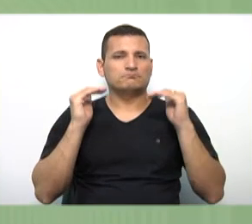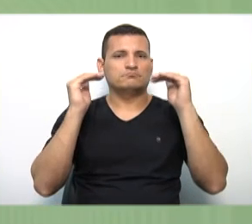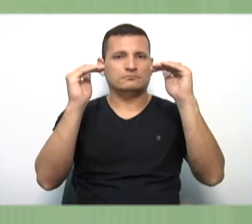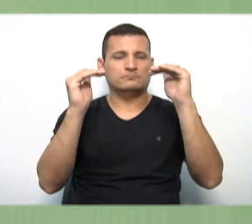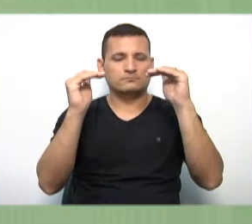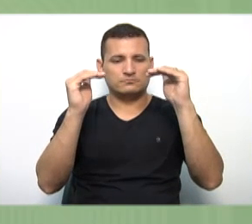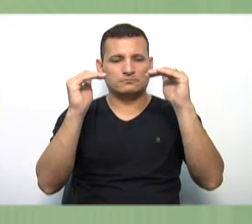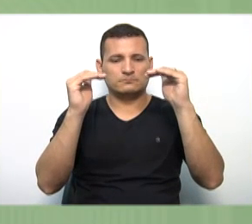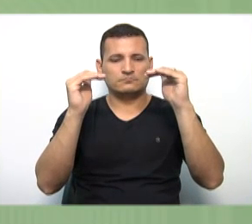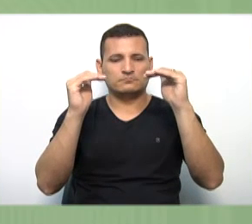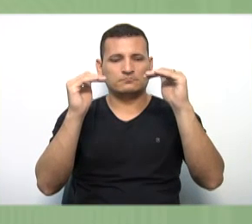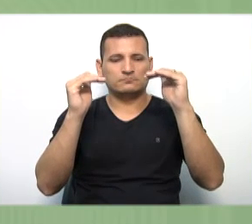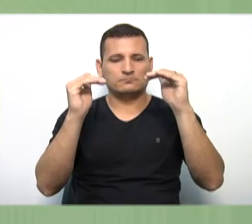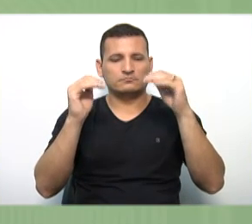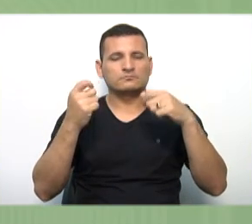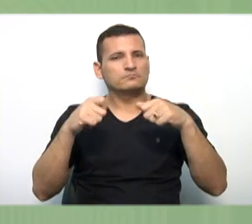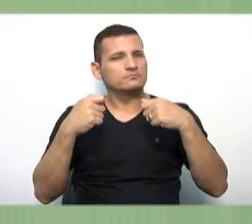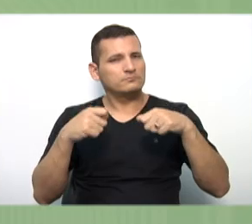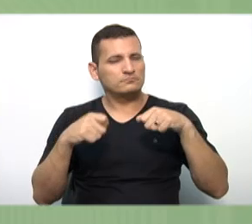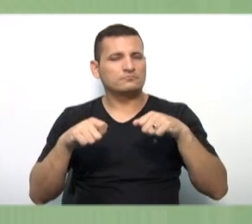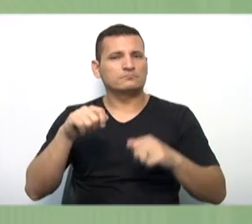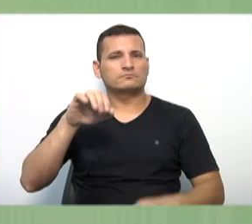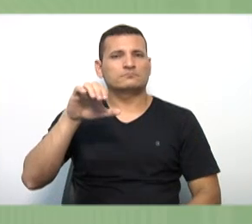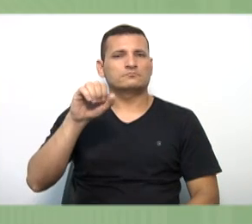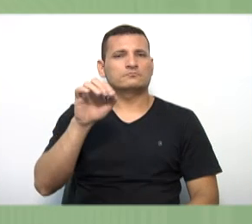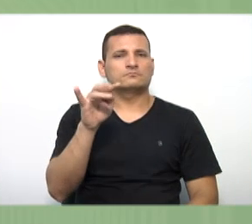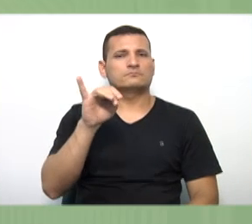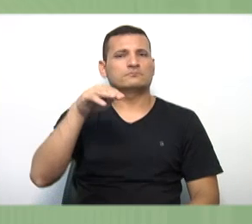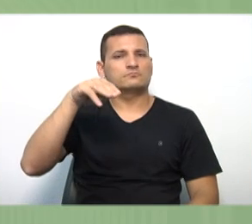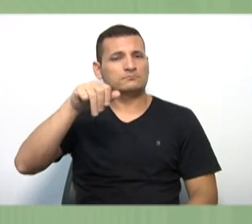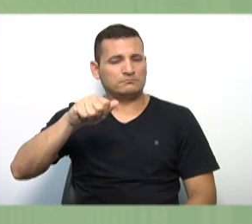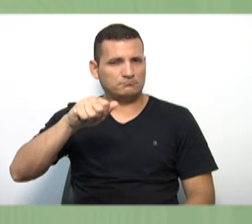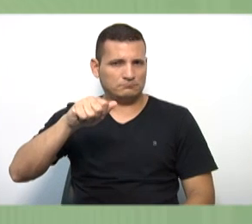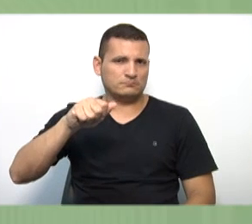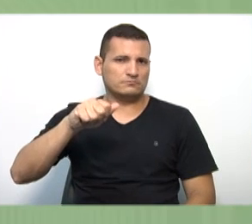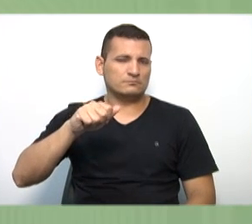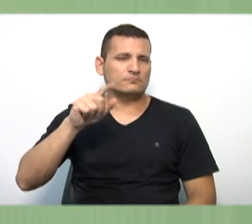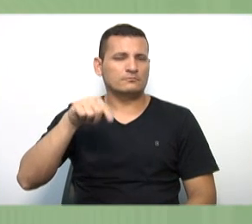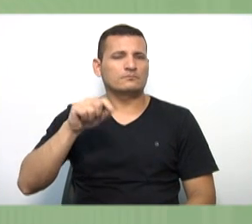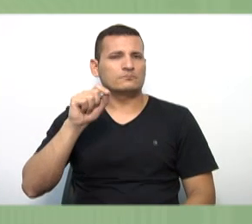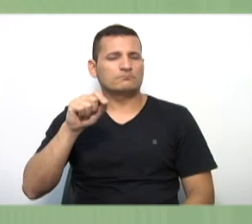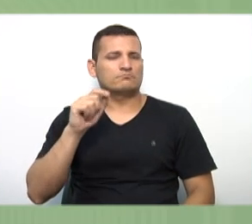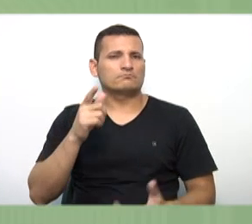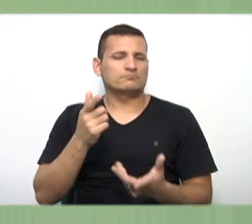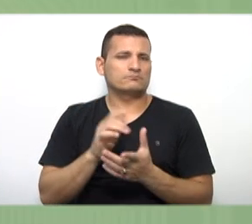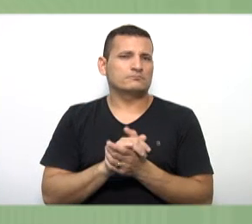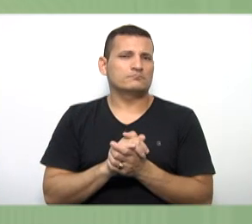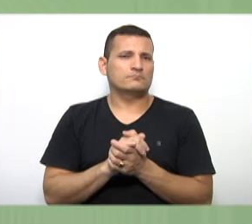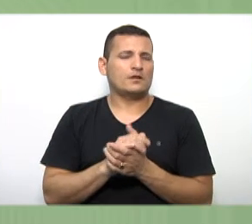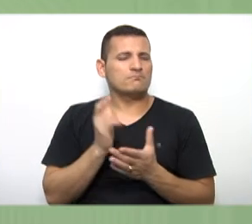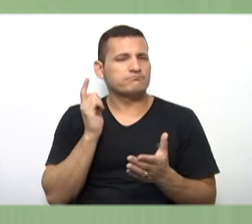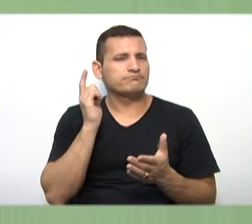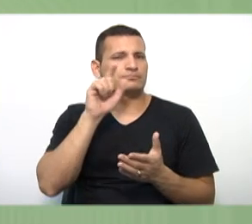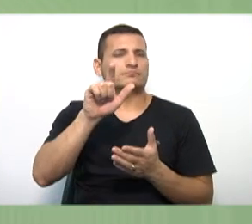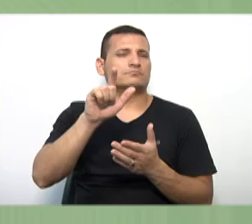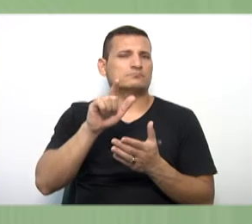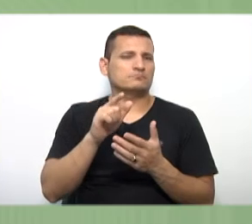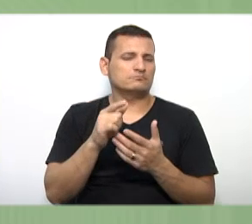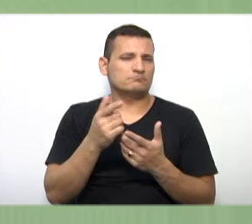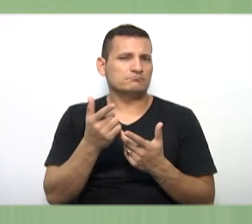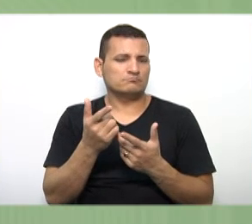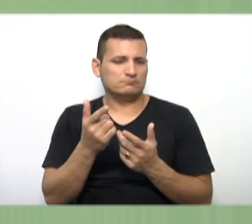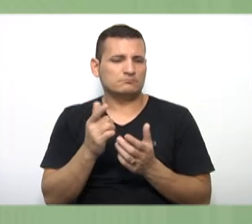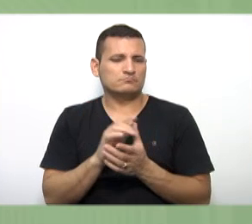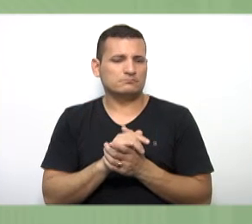pirâmide nós temos a necessidade de estima. Essa necessidade de estima é conquista, a gente conquistar aquela